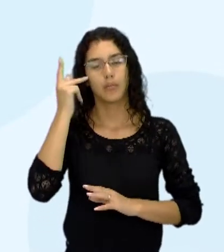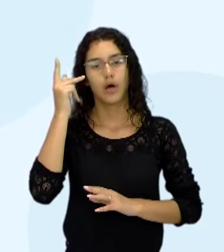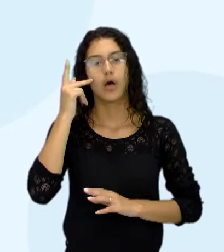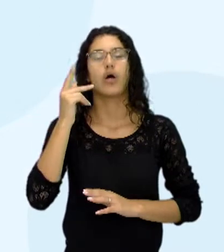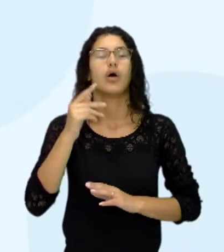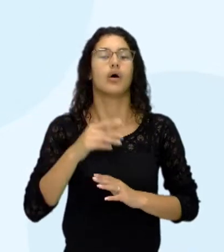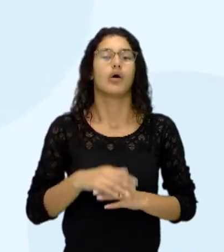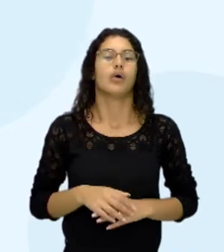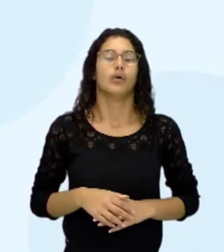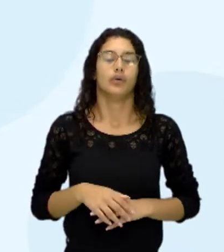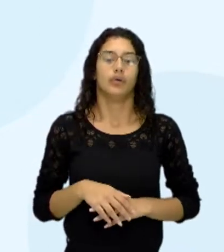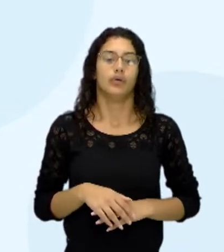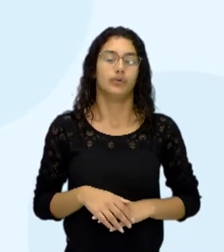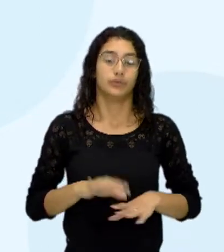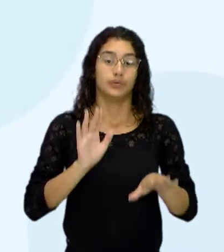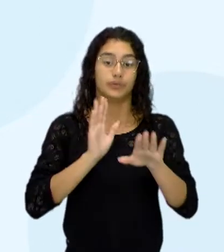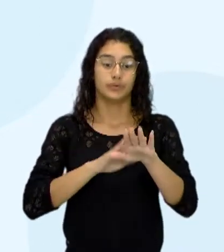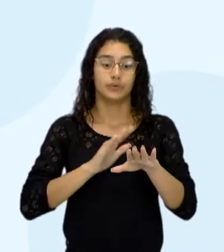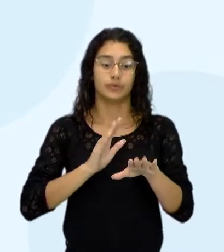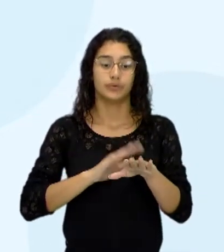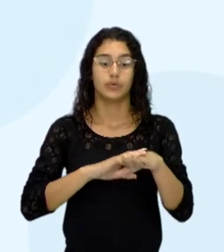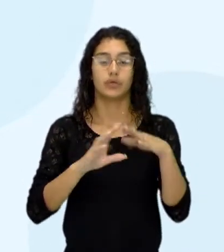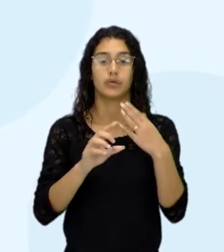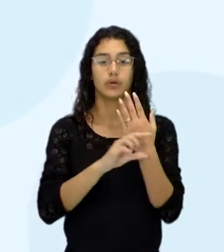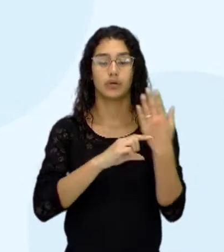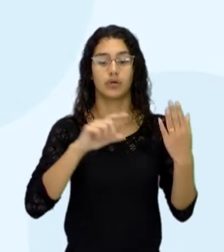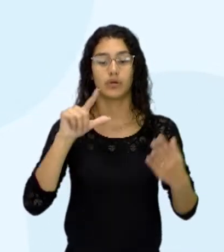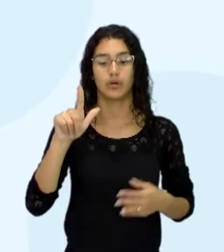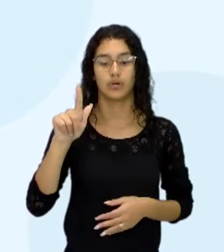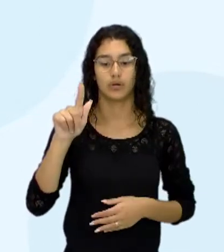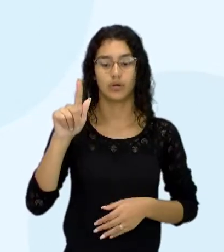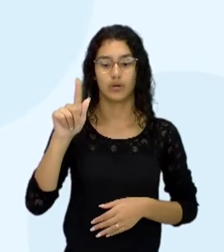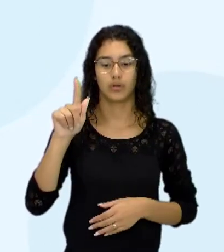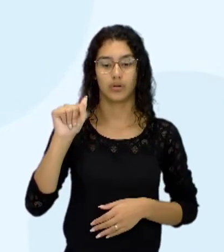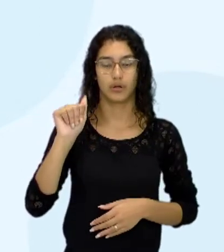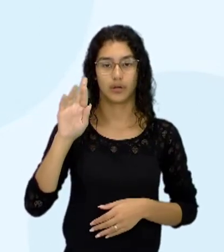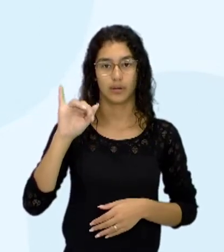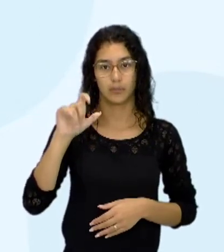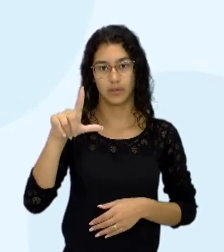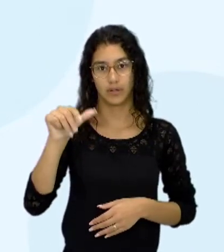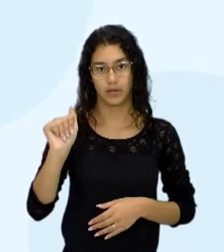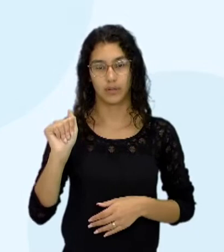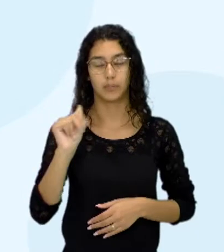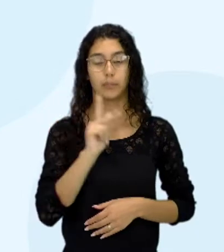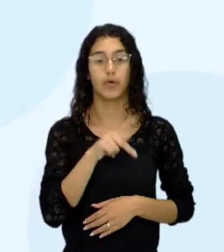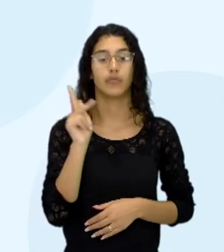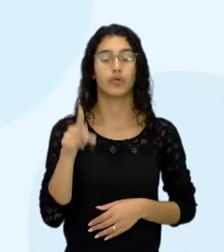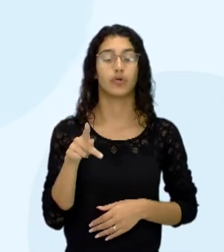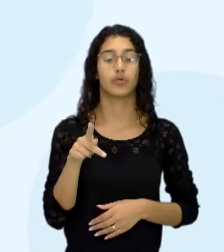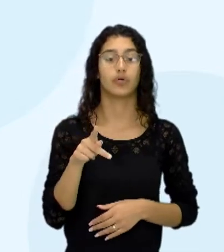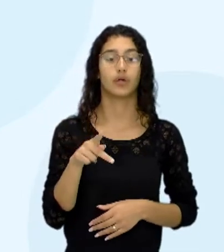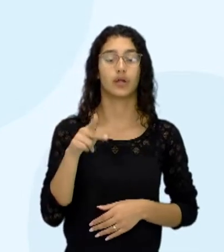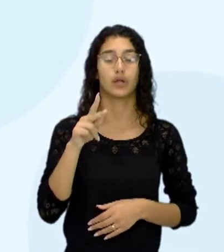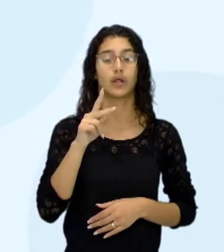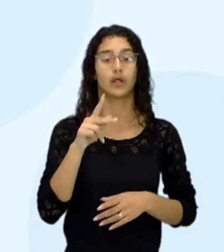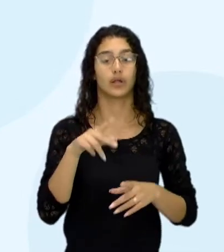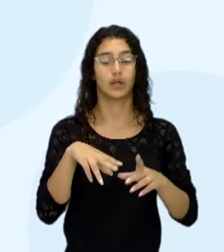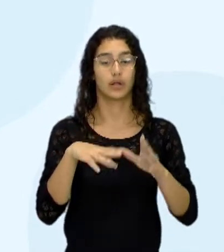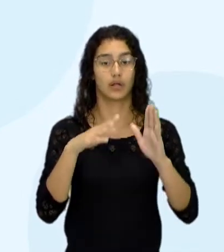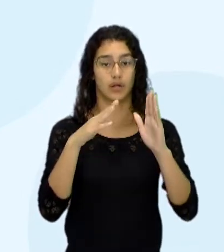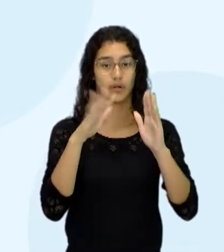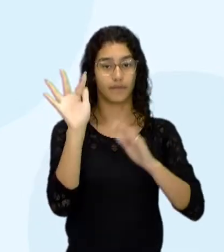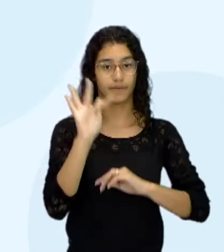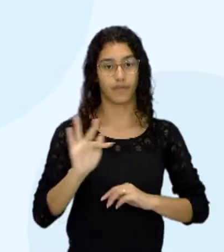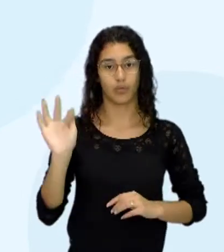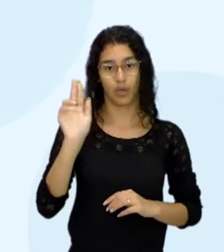pessoas. Produzido por Gabriela Marques de Júlio, professora da Faculdade de Saúde Pública da USP, em